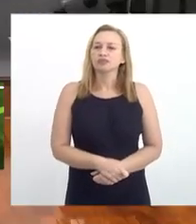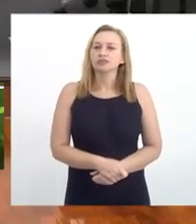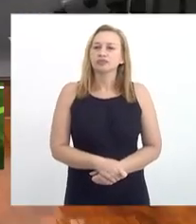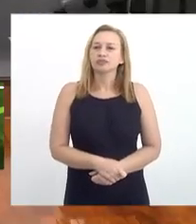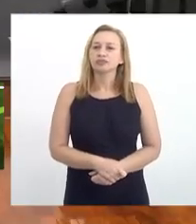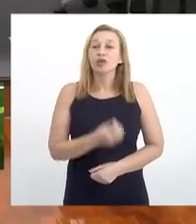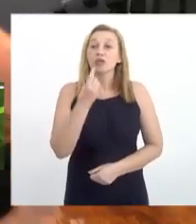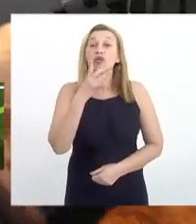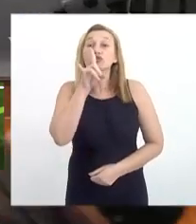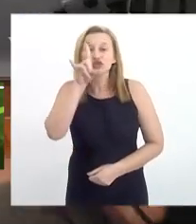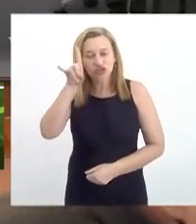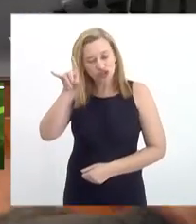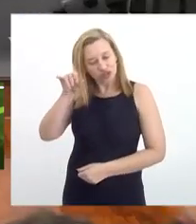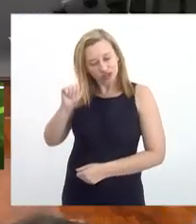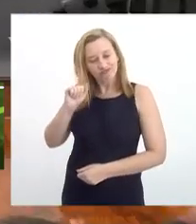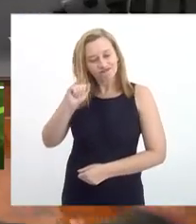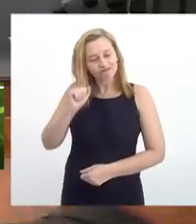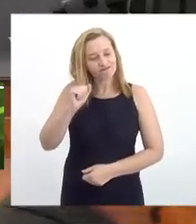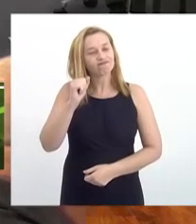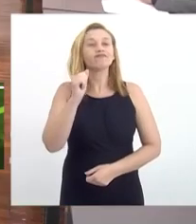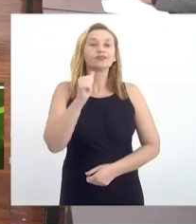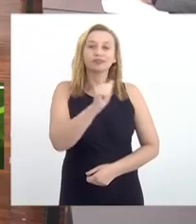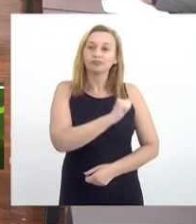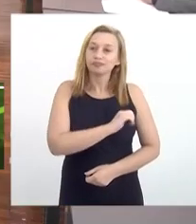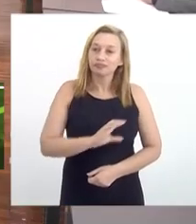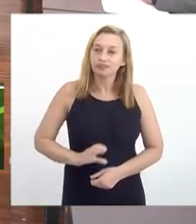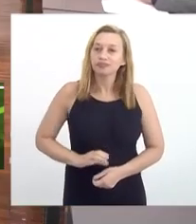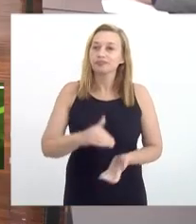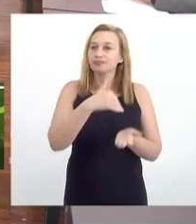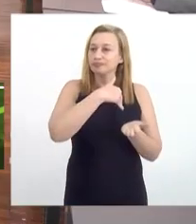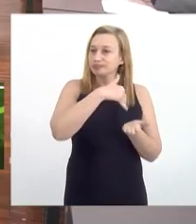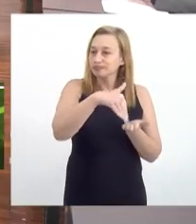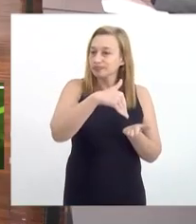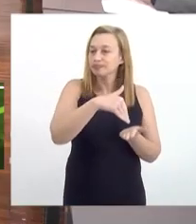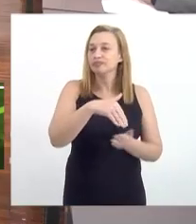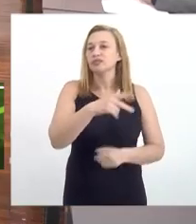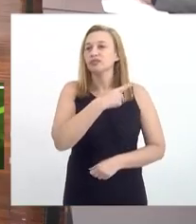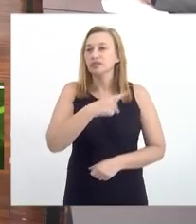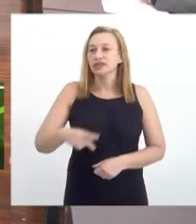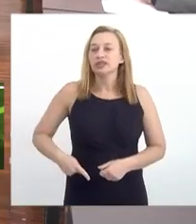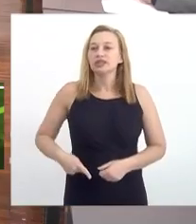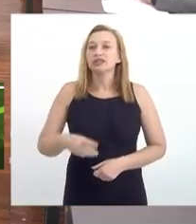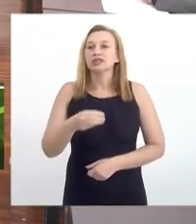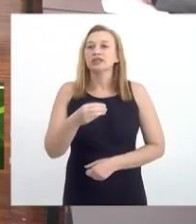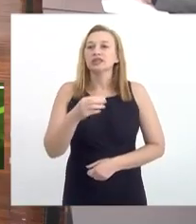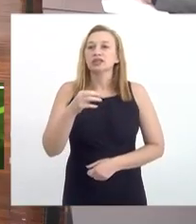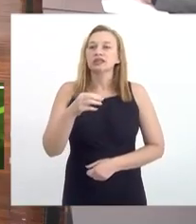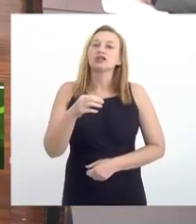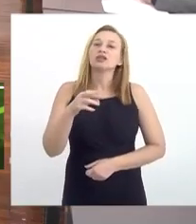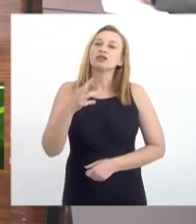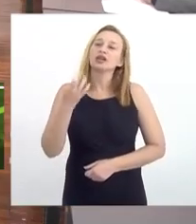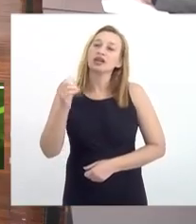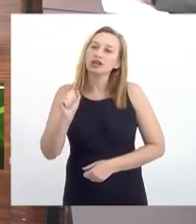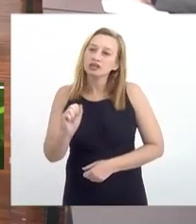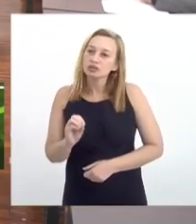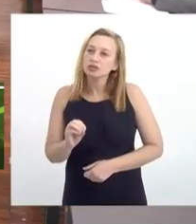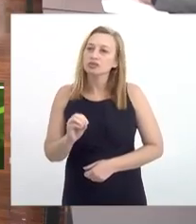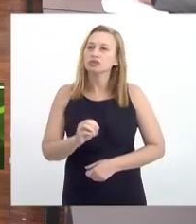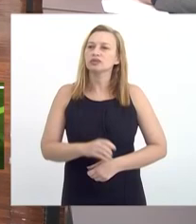Bem, bom dia. Bom dia, André, secretários, presidente Sérgio Aureliano, Márcio Pacheco, enfim, colegas.